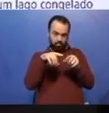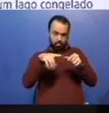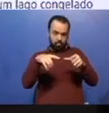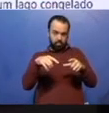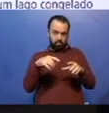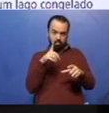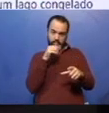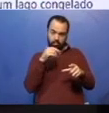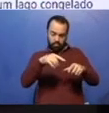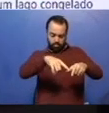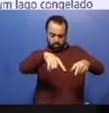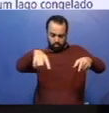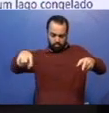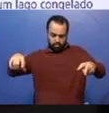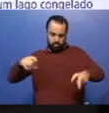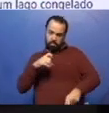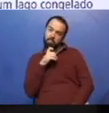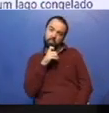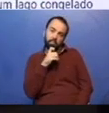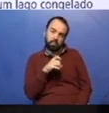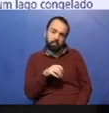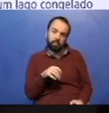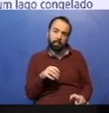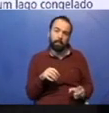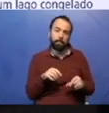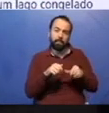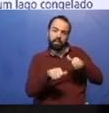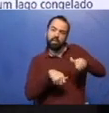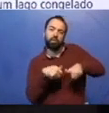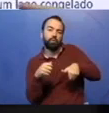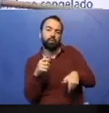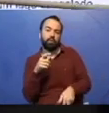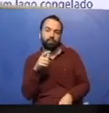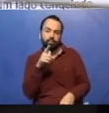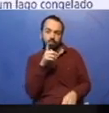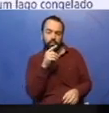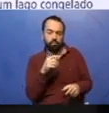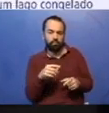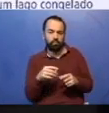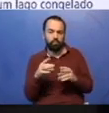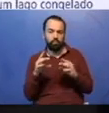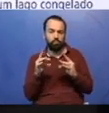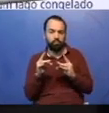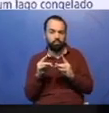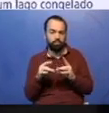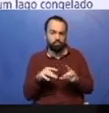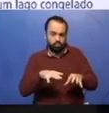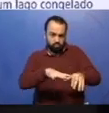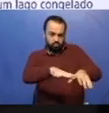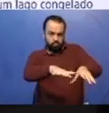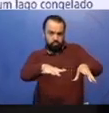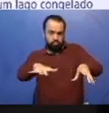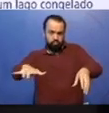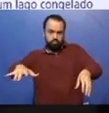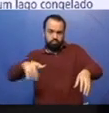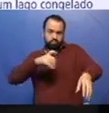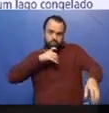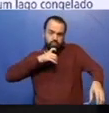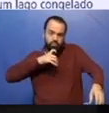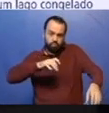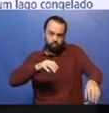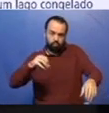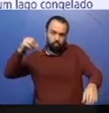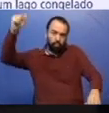lago congelado começa a voltar para o estado líquido. Aqui, ó, o lago estava todo congelado, mas